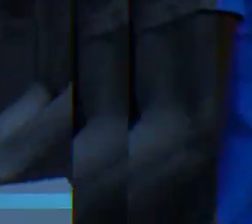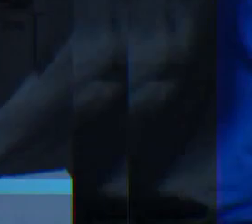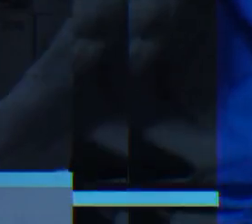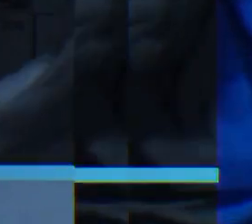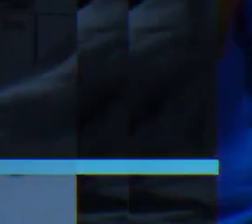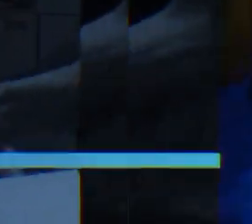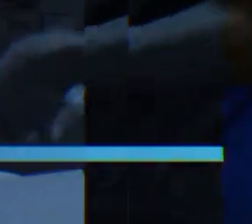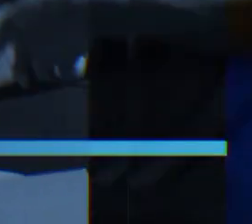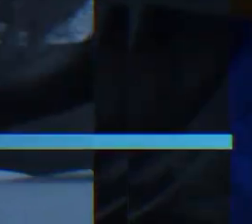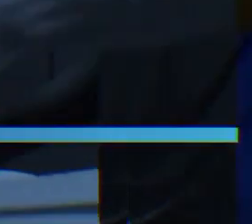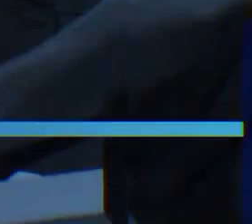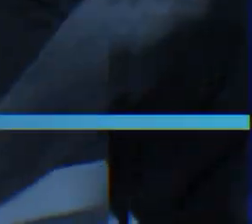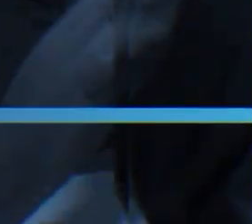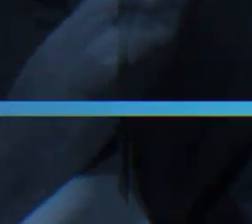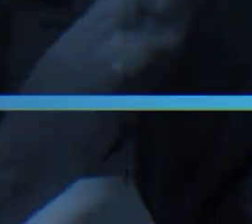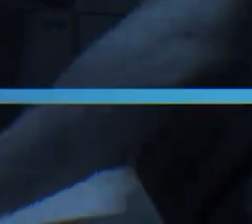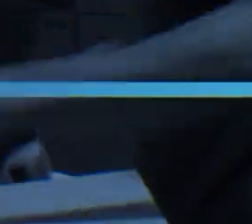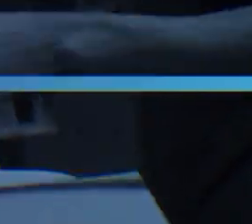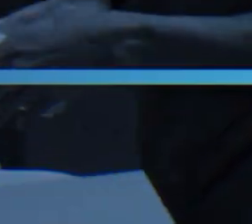Música